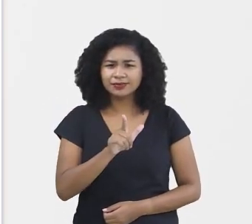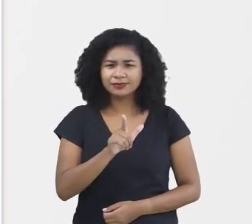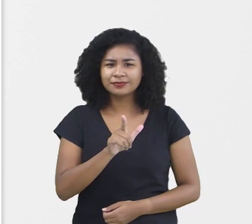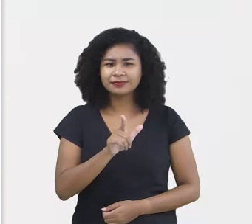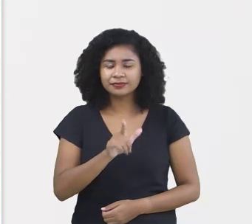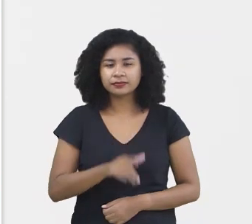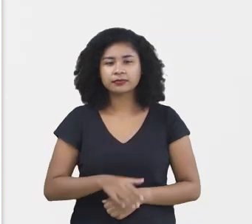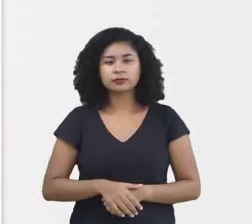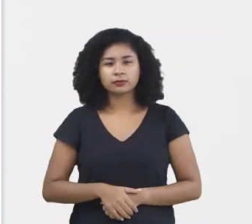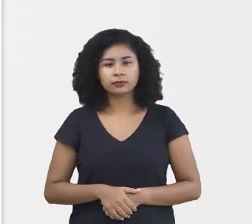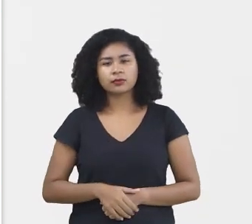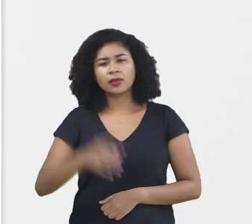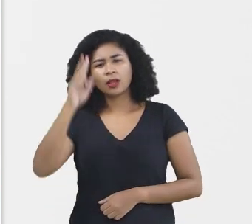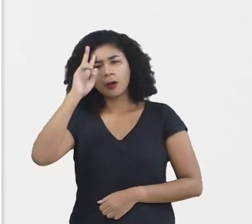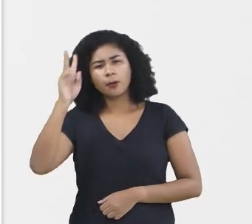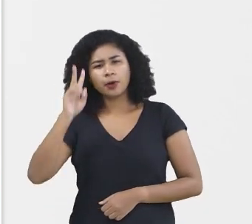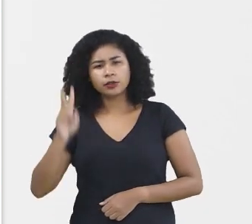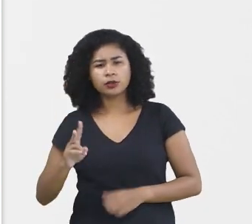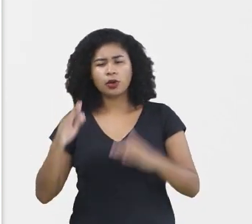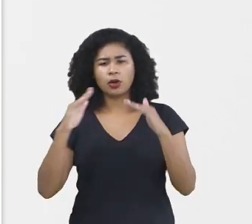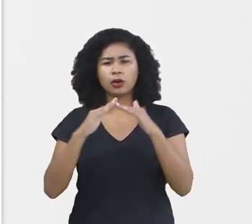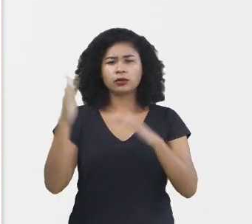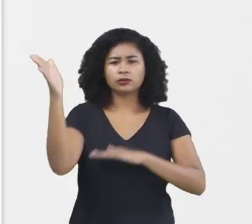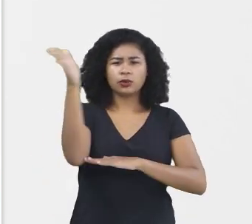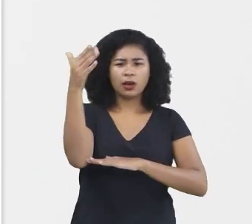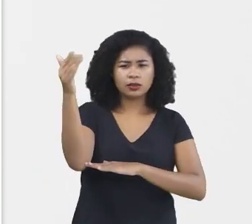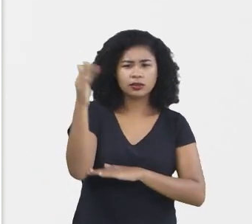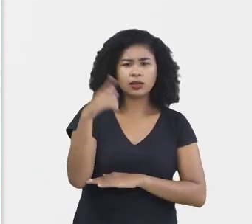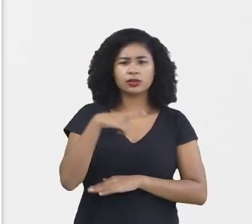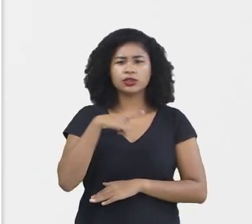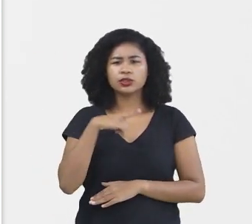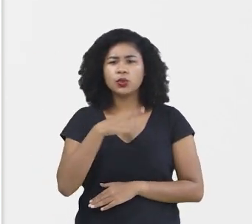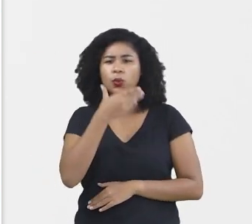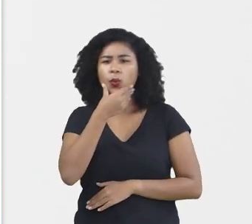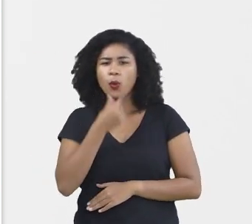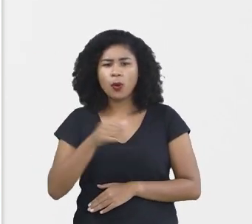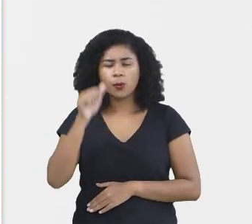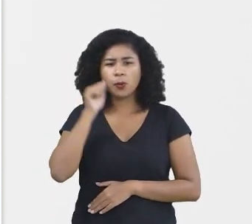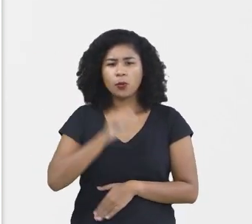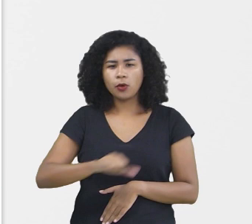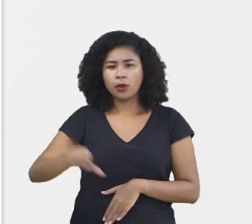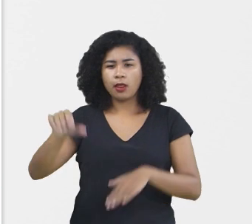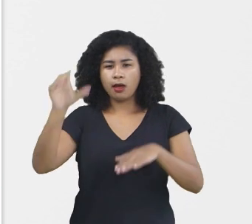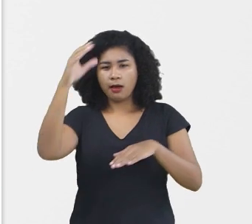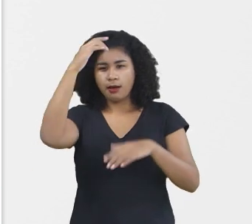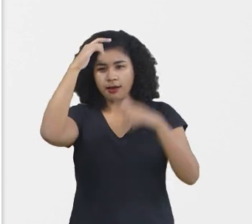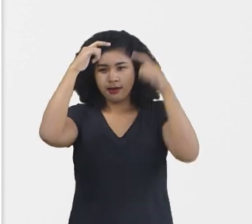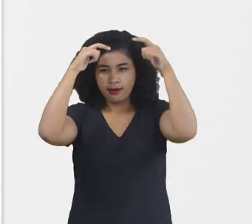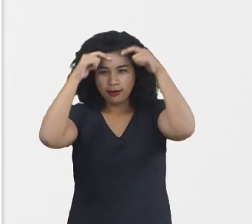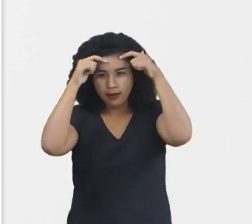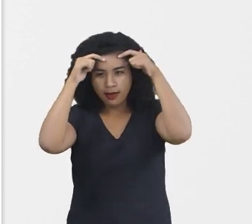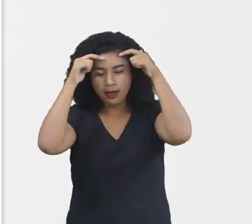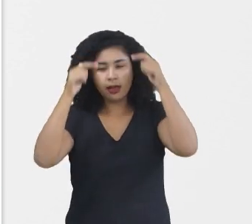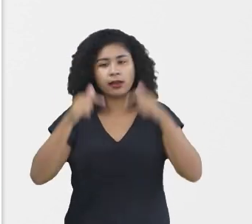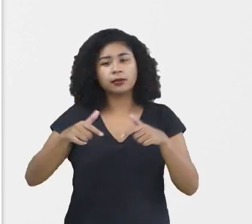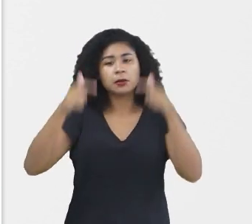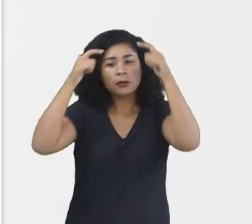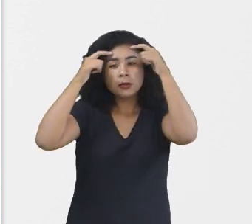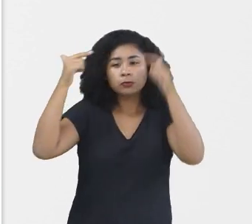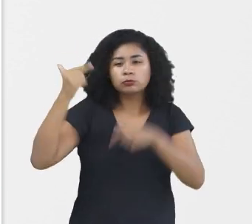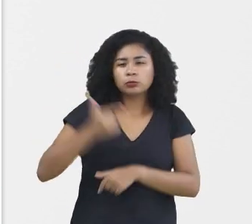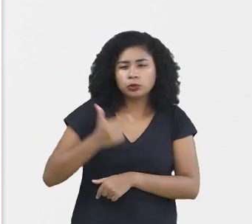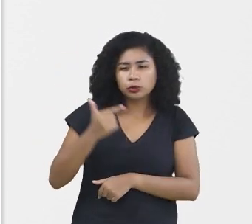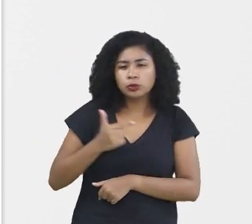aí a história: era uma vez um castelo com rei, rainha, né? Um príncipe, princesa, a muralha,